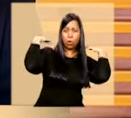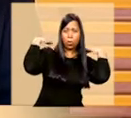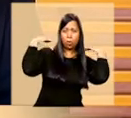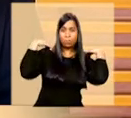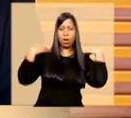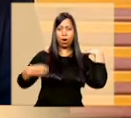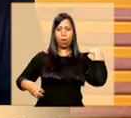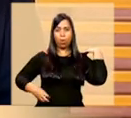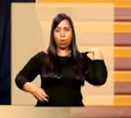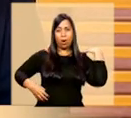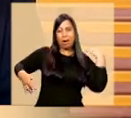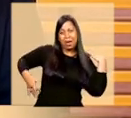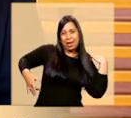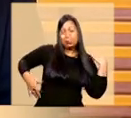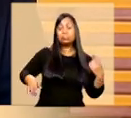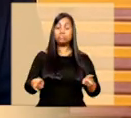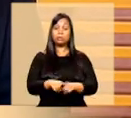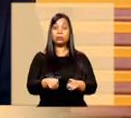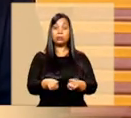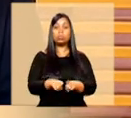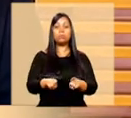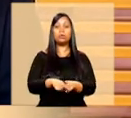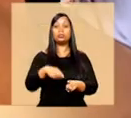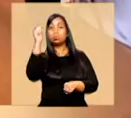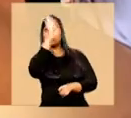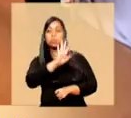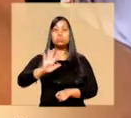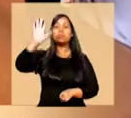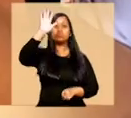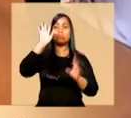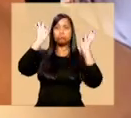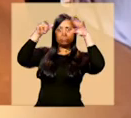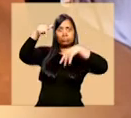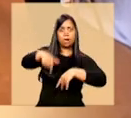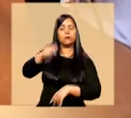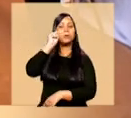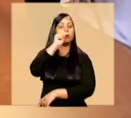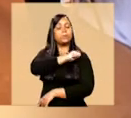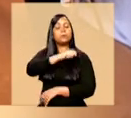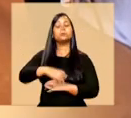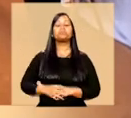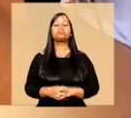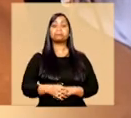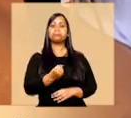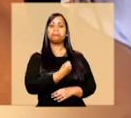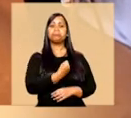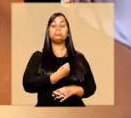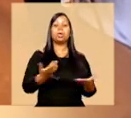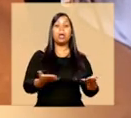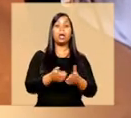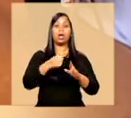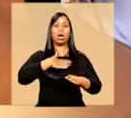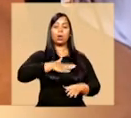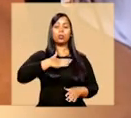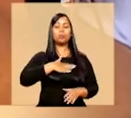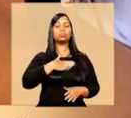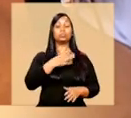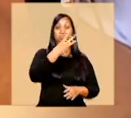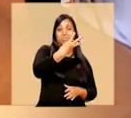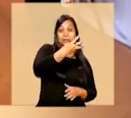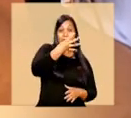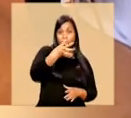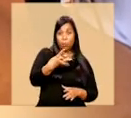Então hoje é um destaque no cenário nacional. Nacional disso. Eu tenho aqui alguns números, doutor. Até agosto desse ano